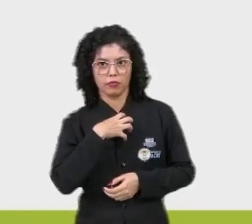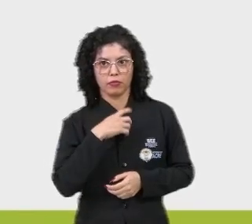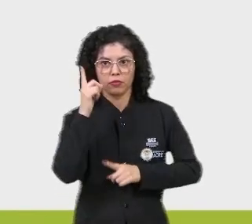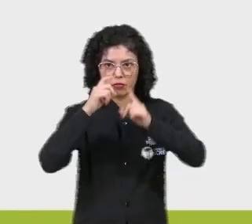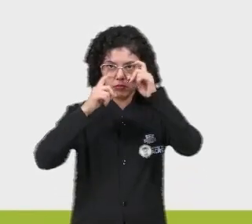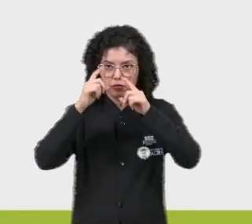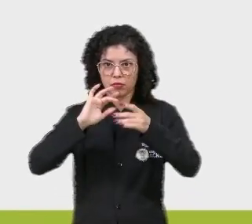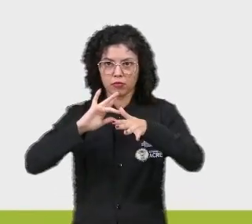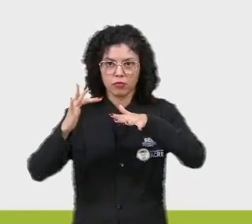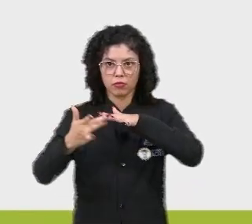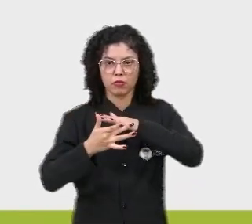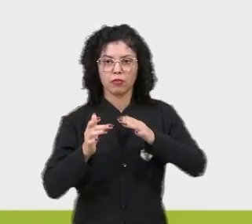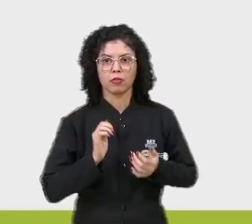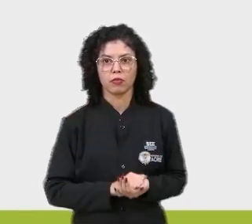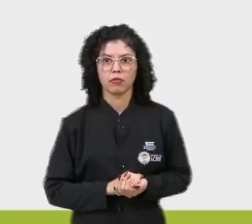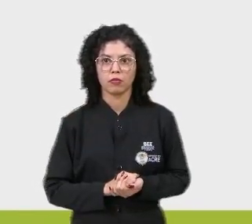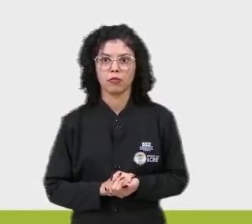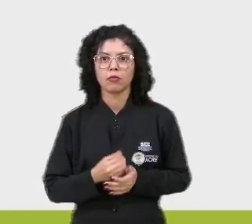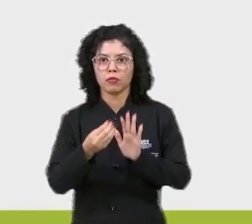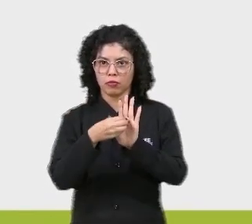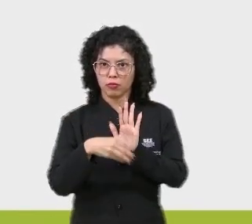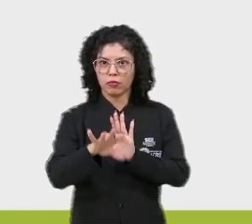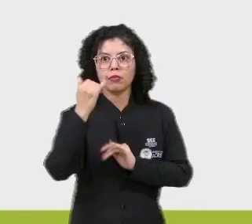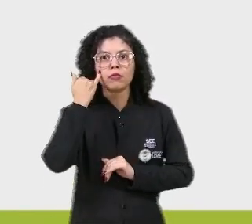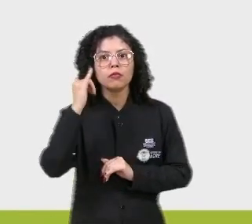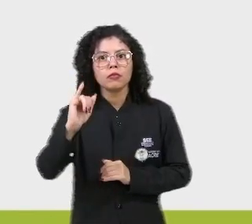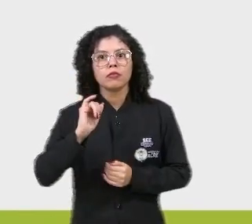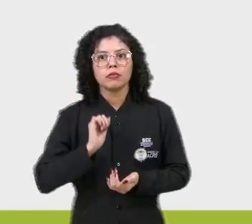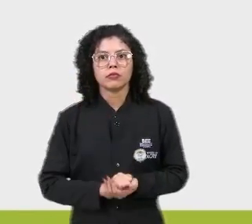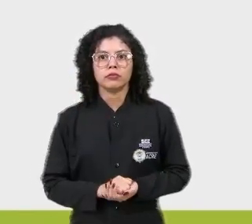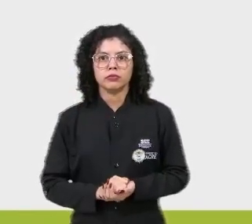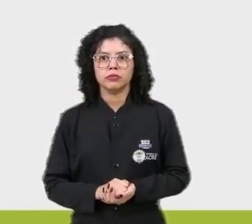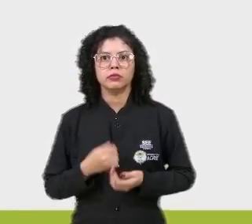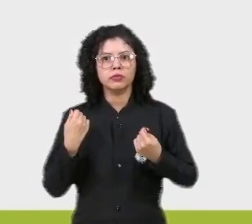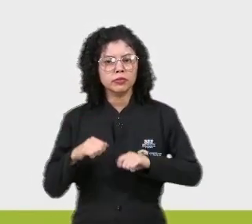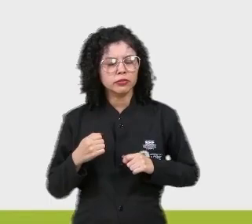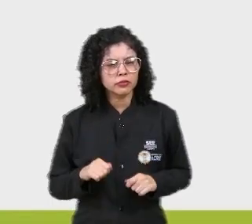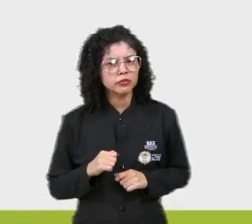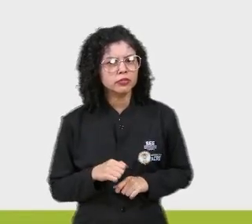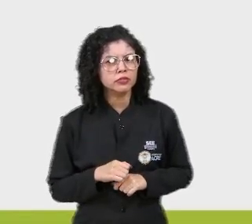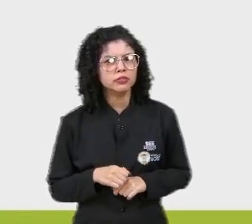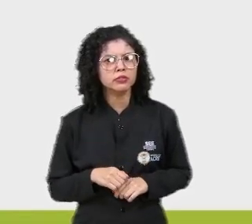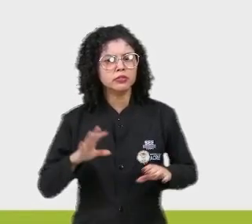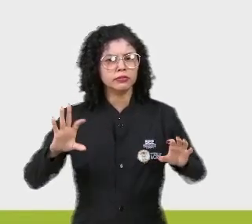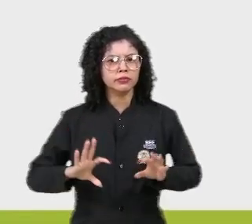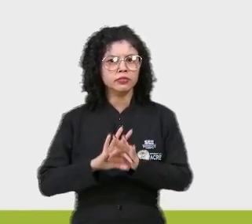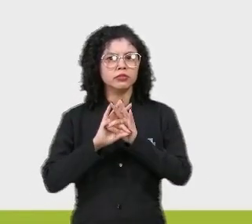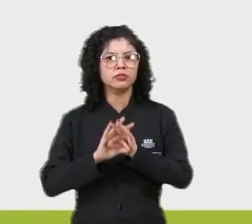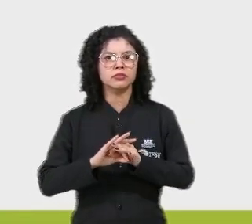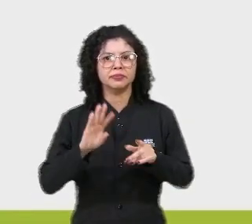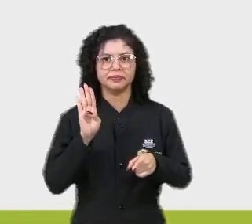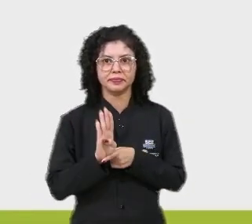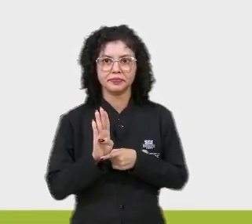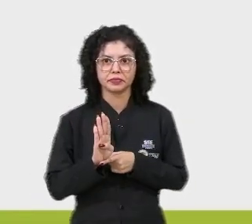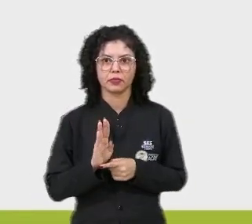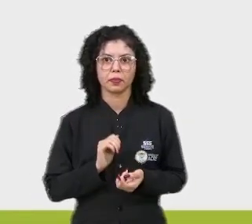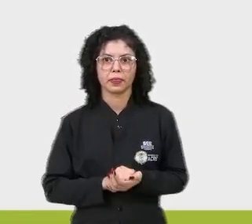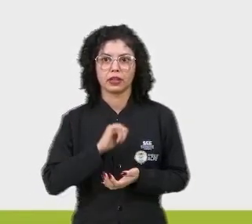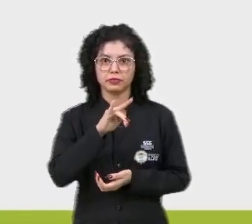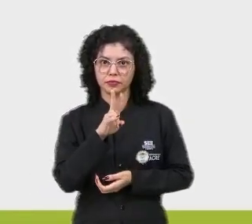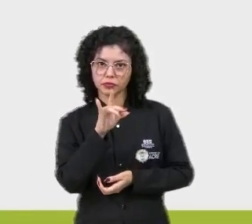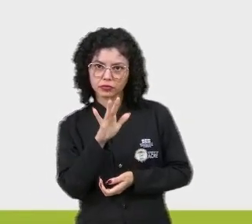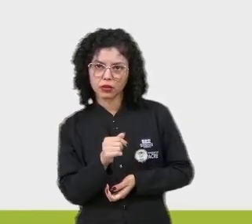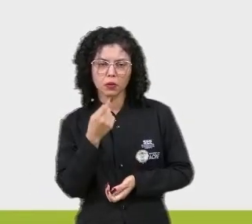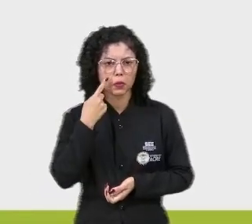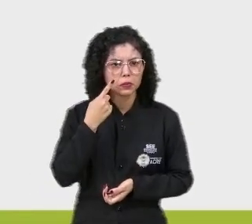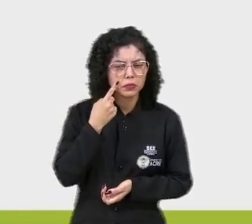expressão rede social para transmitir a ideia que pretende veicular letra B ironia